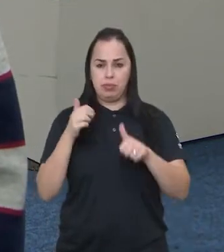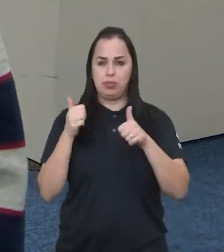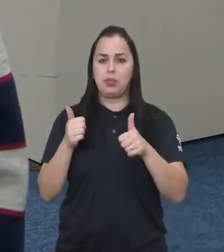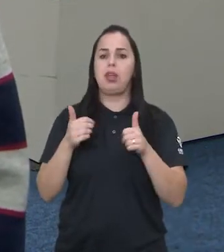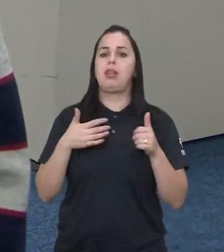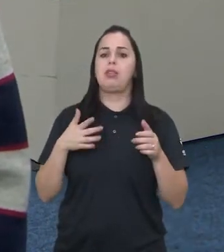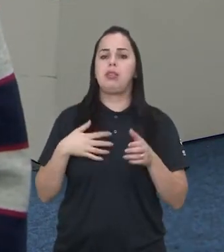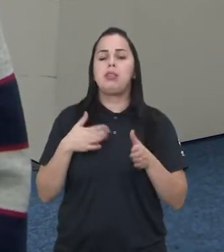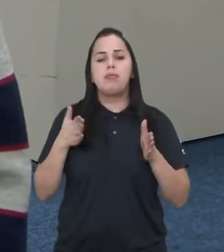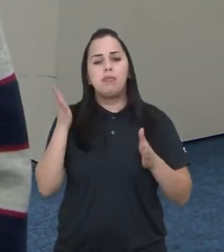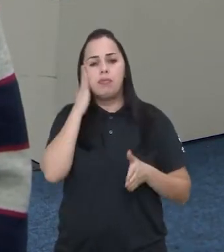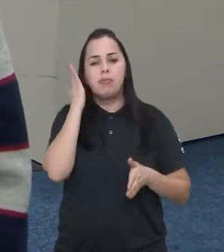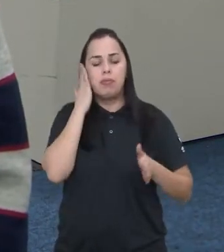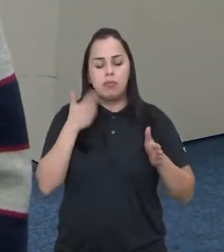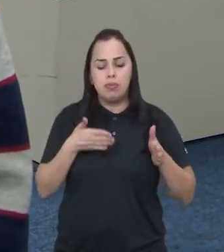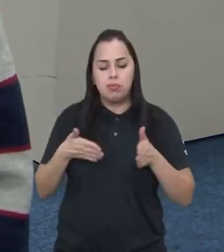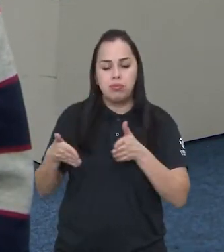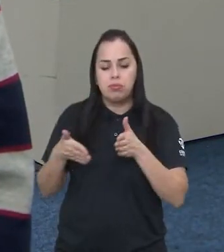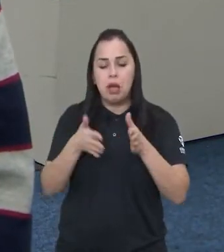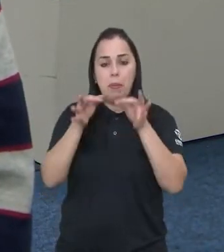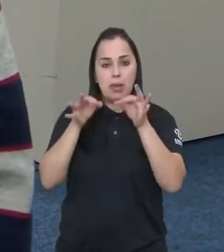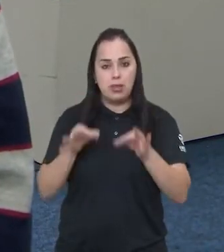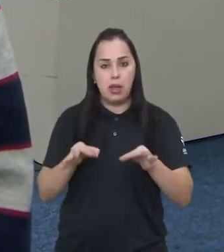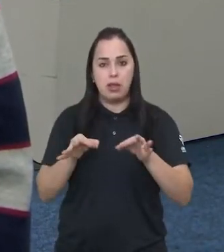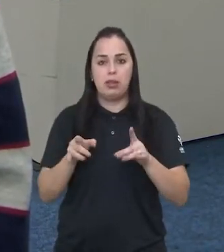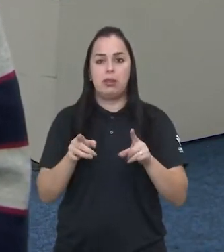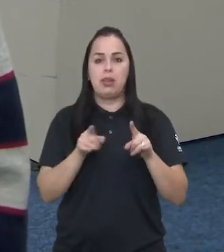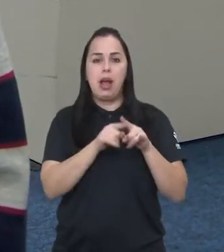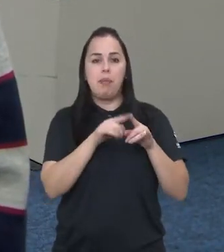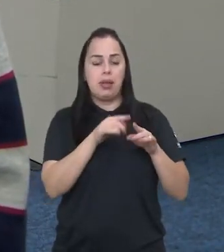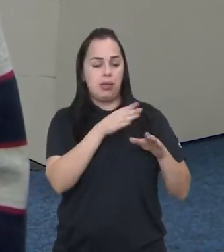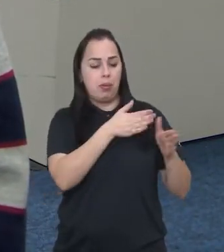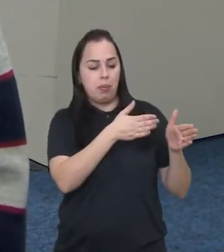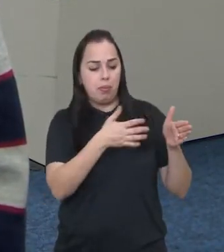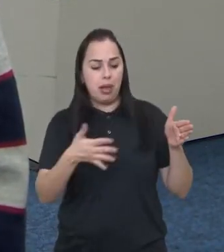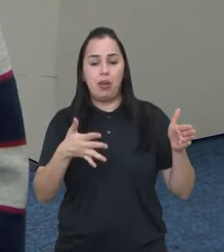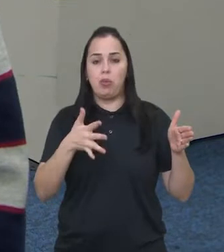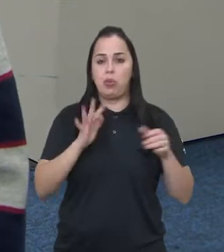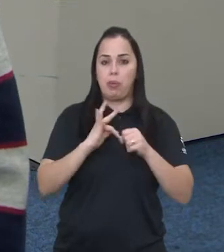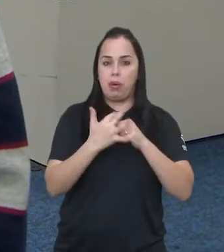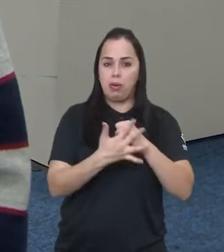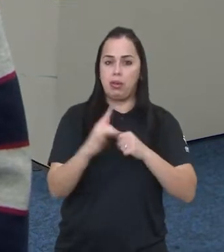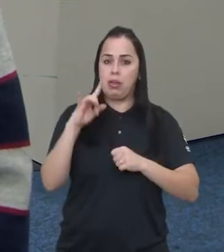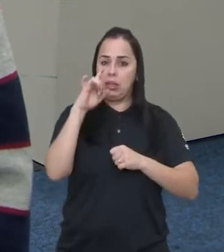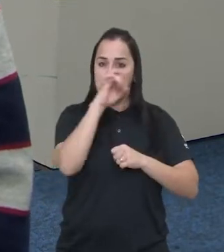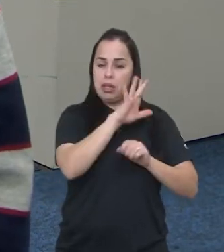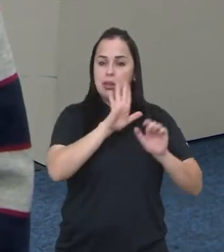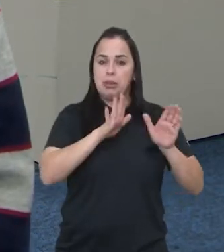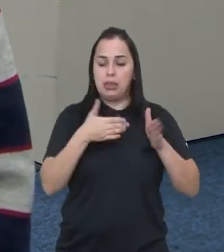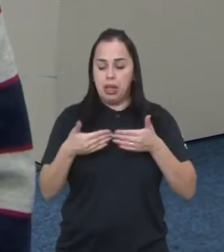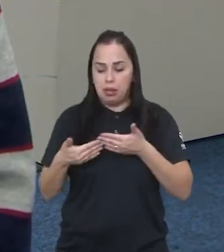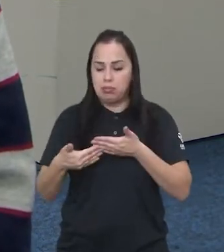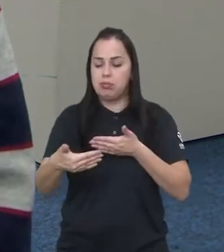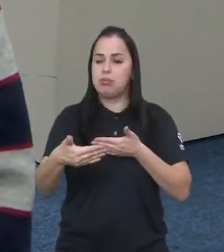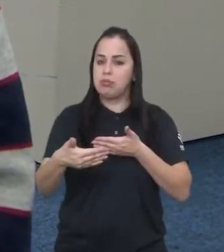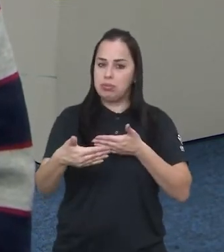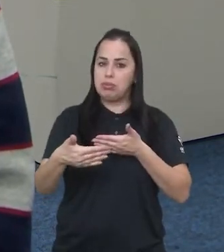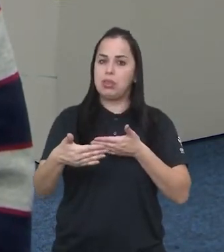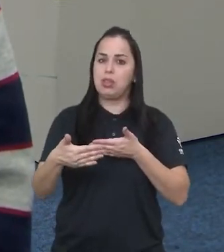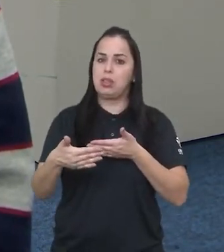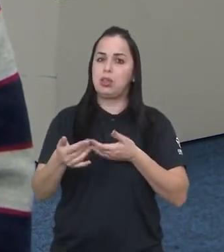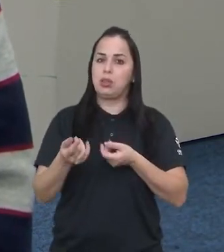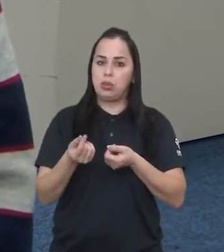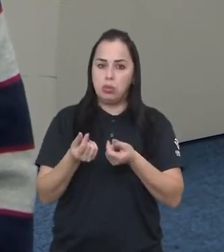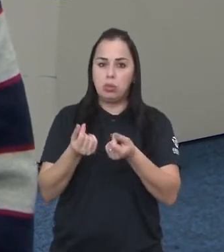caminho certo, a gente está vindo no pós-pandemia, né? Então isso mostra que a cidade continua com a sua recuperação econômica,